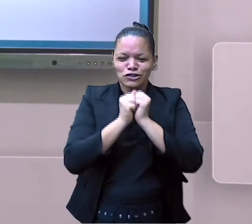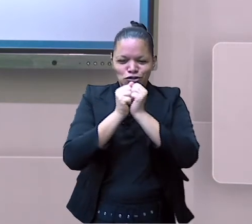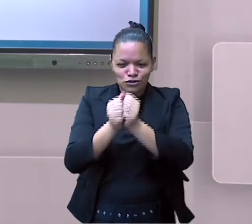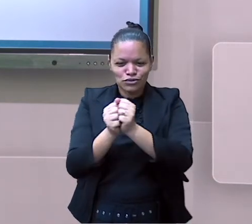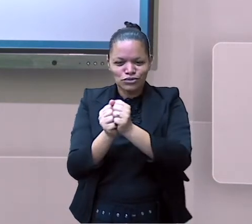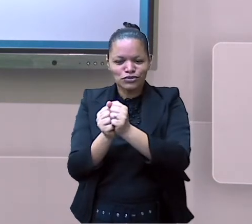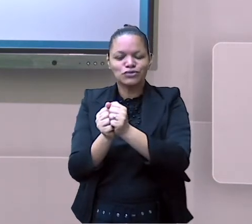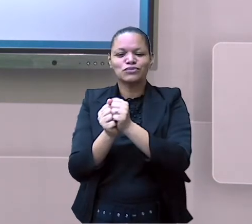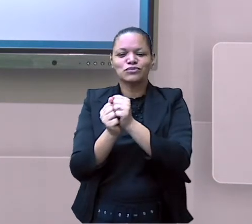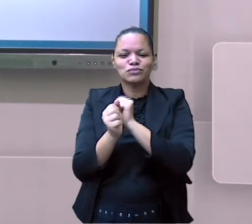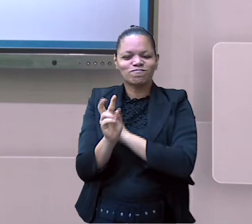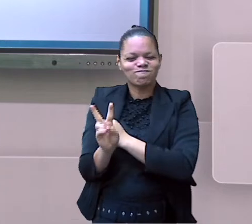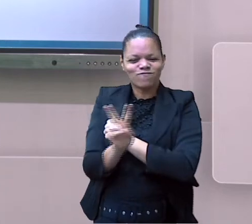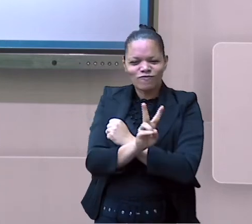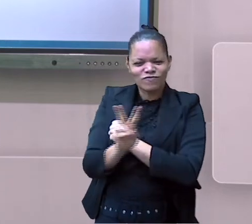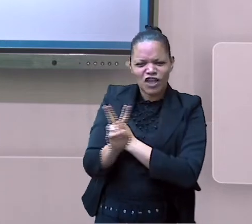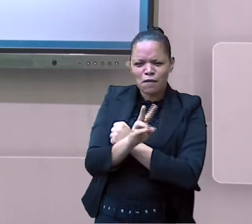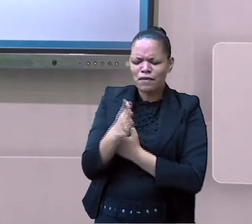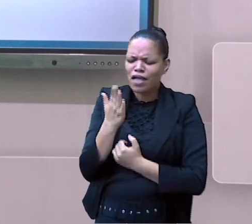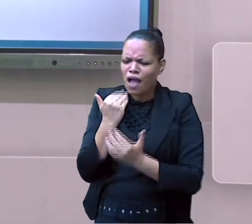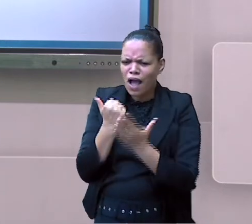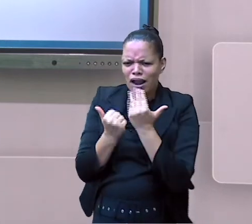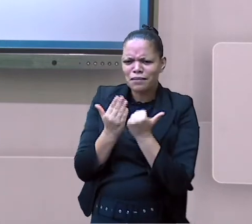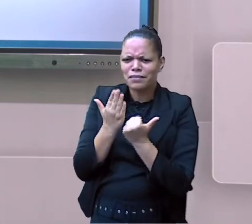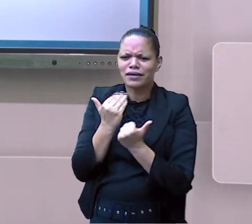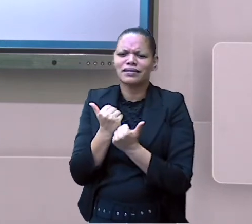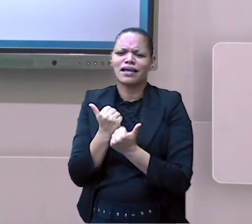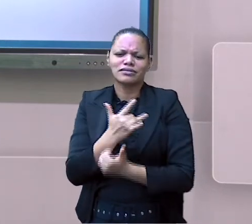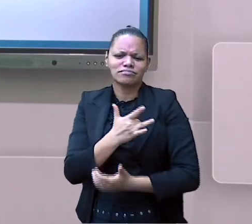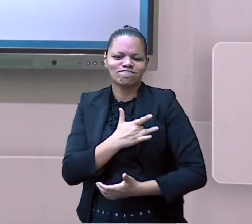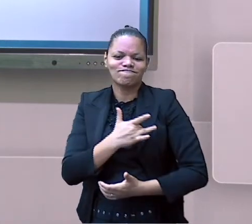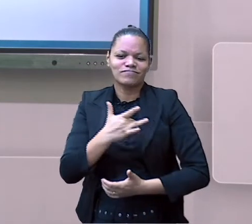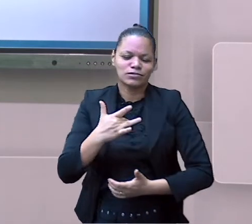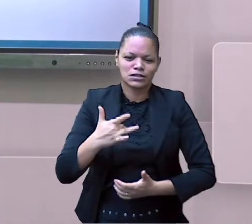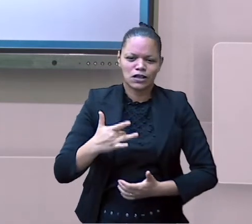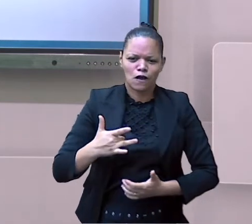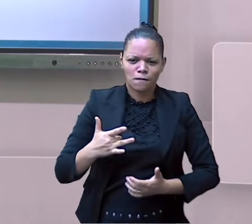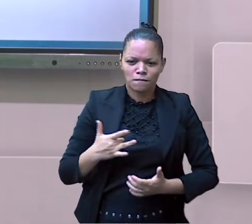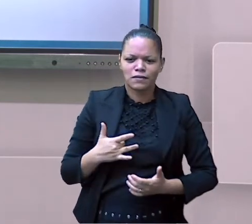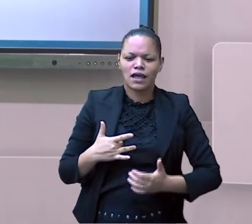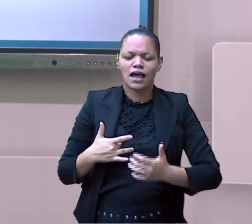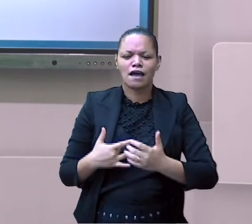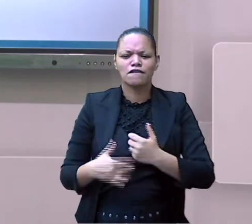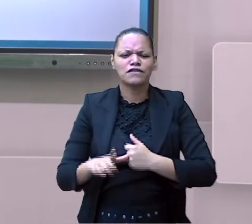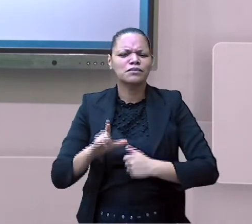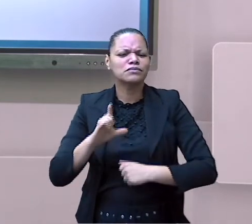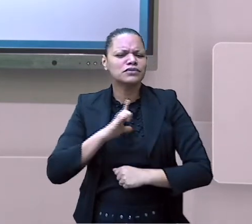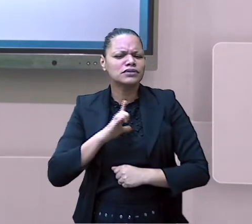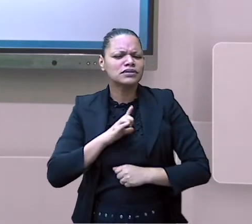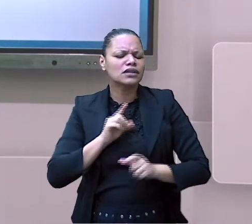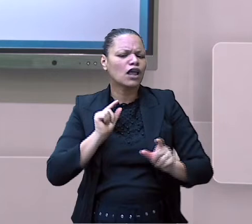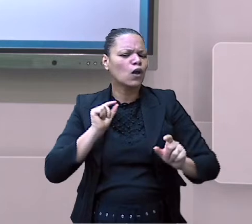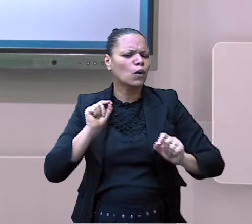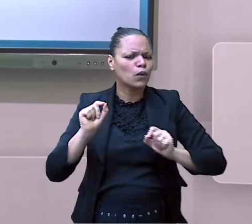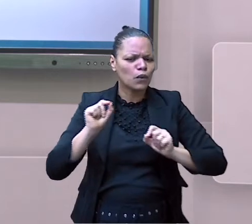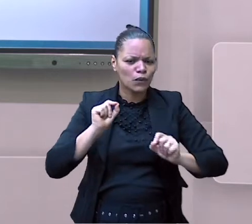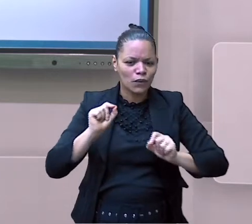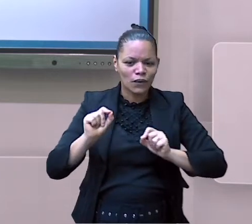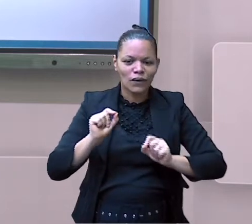numa alimentação aí, que a gente faz uma alimentação saudável, nós vamos ter o quê? Um